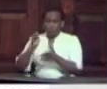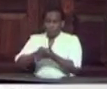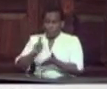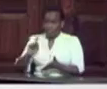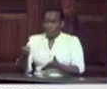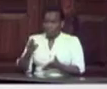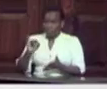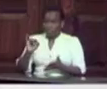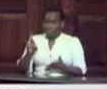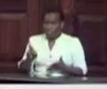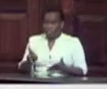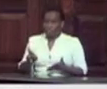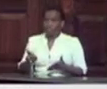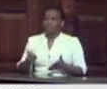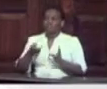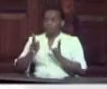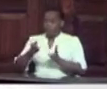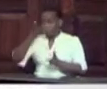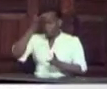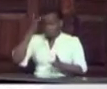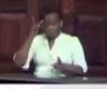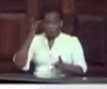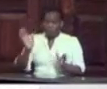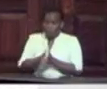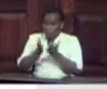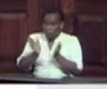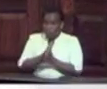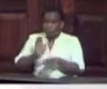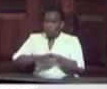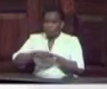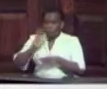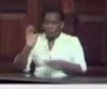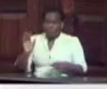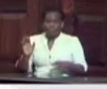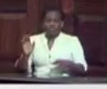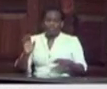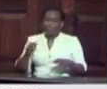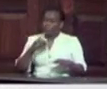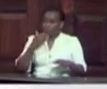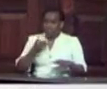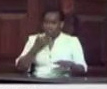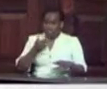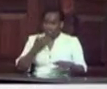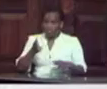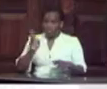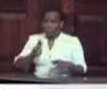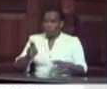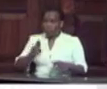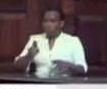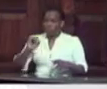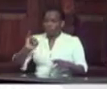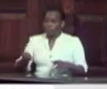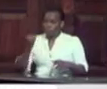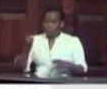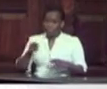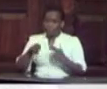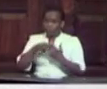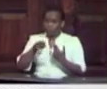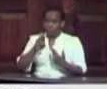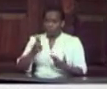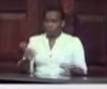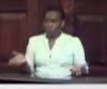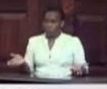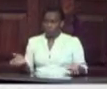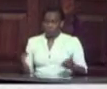de renda, mesmo aquele mais pobre, não vai usufruir do bilhete único. Então,